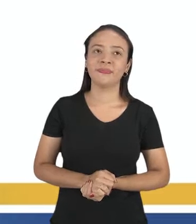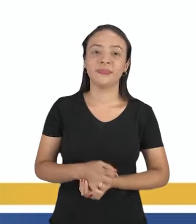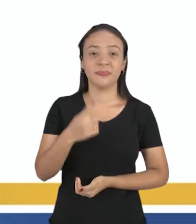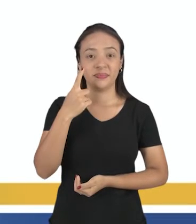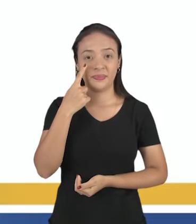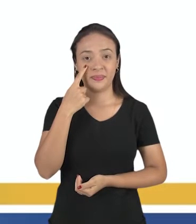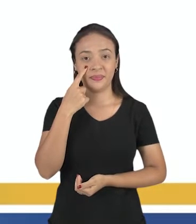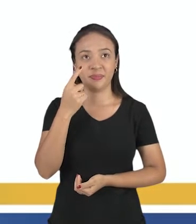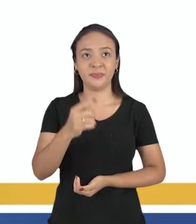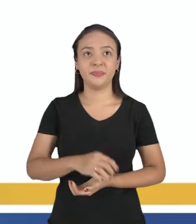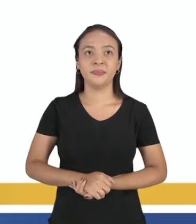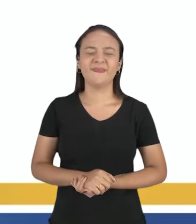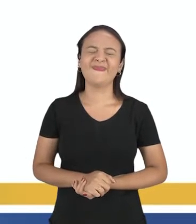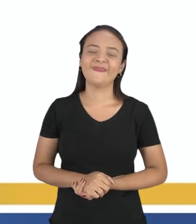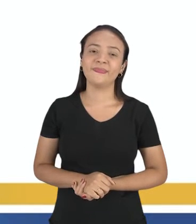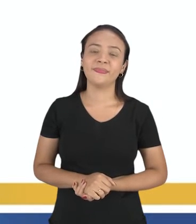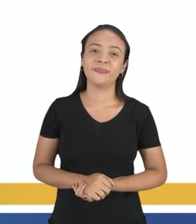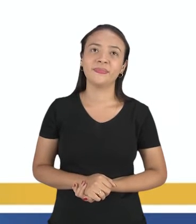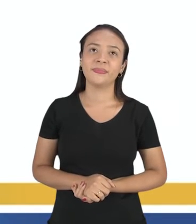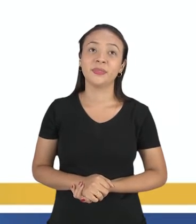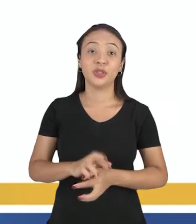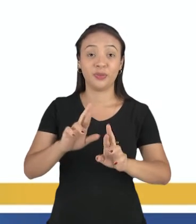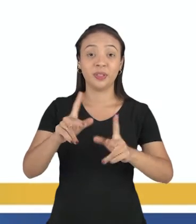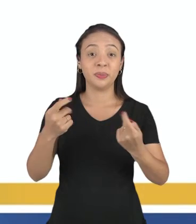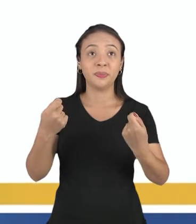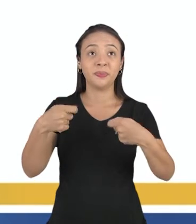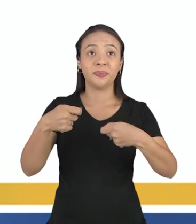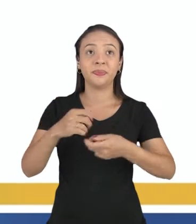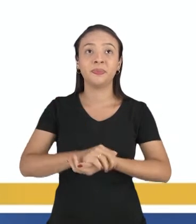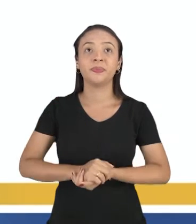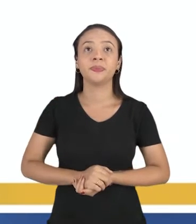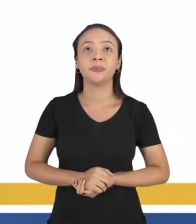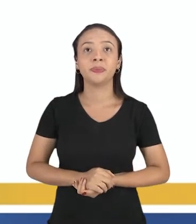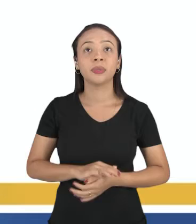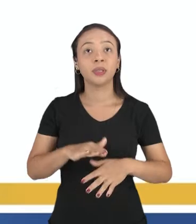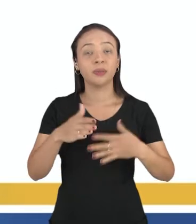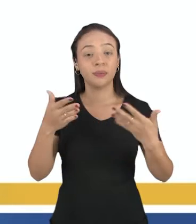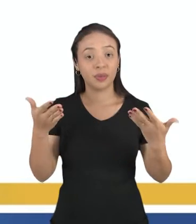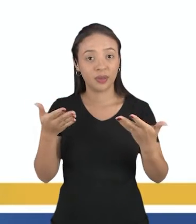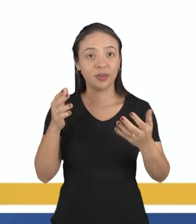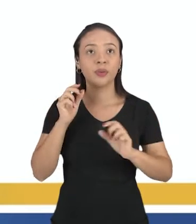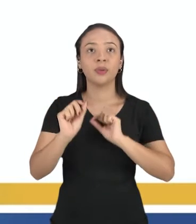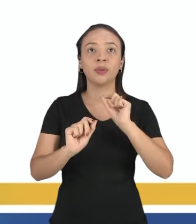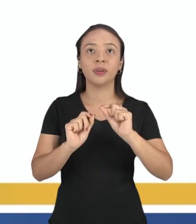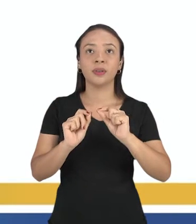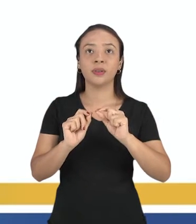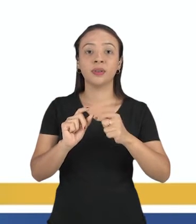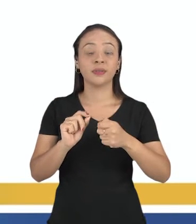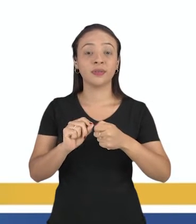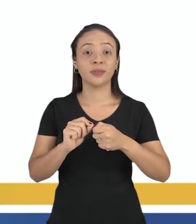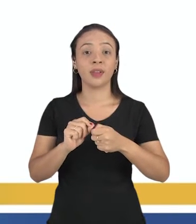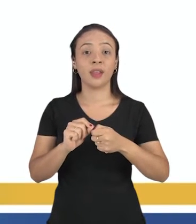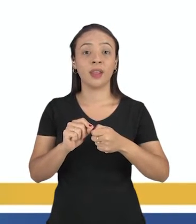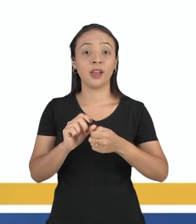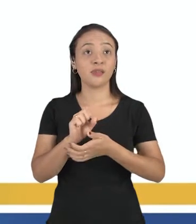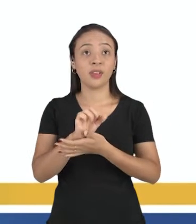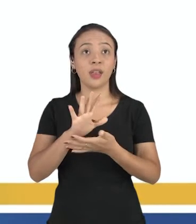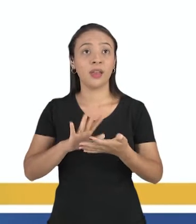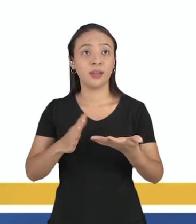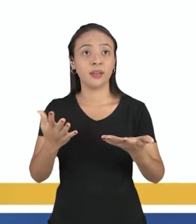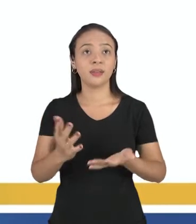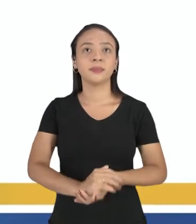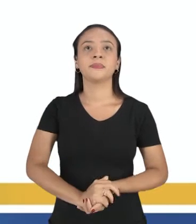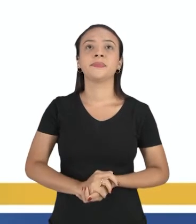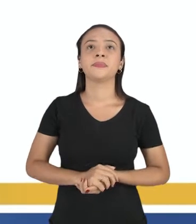Olha só, essa é a diferença. Então, vamos lá, let's practice, né? The practice